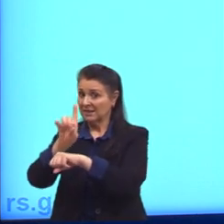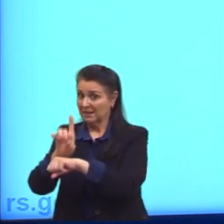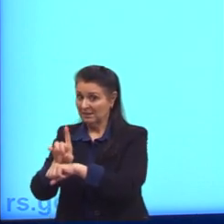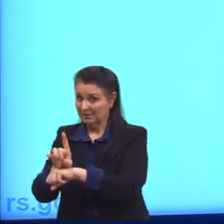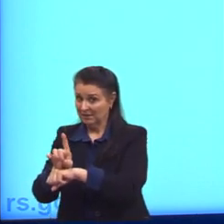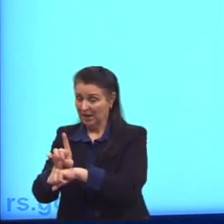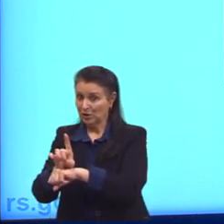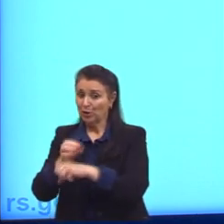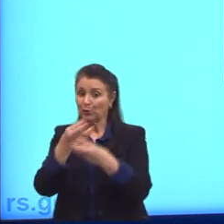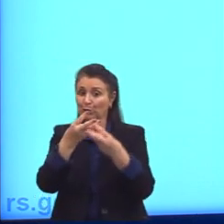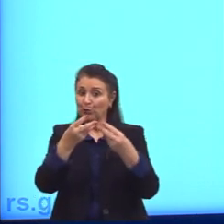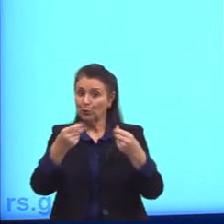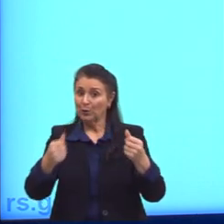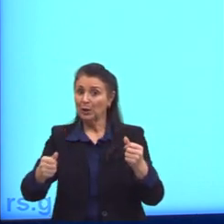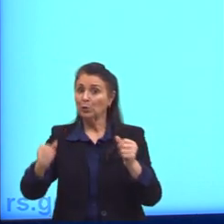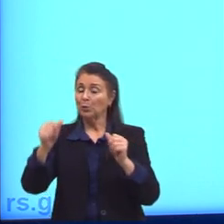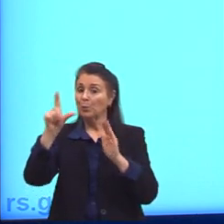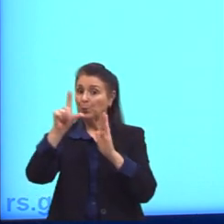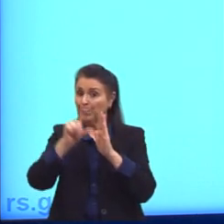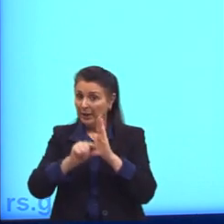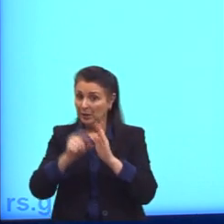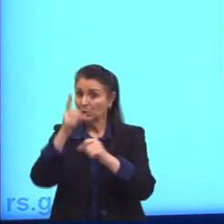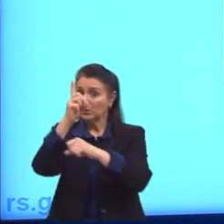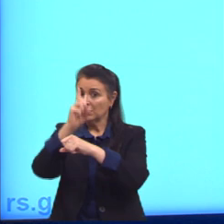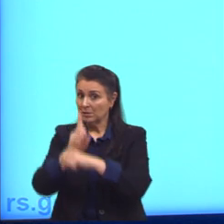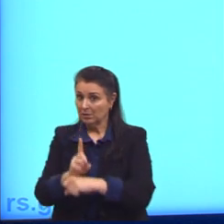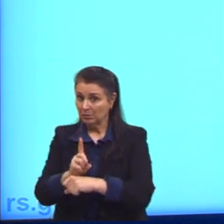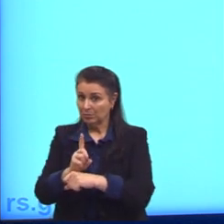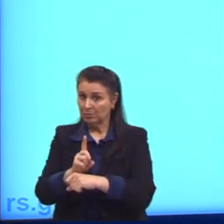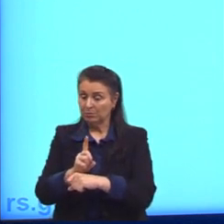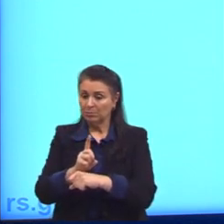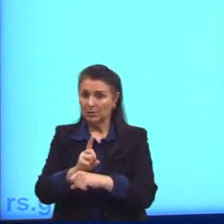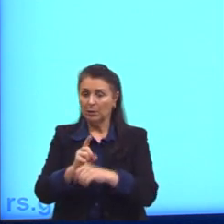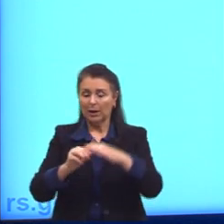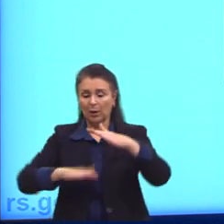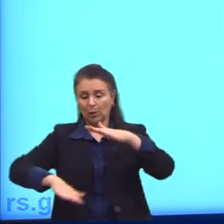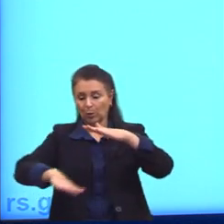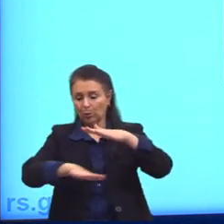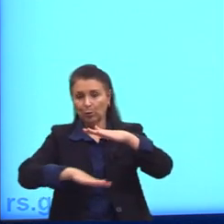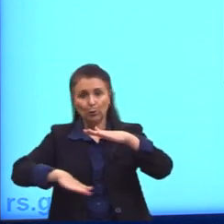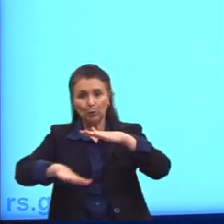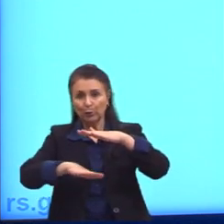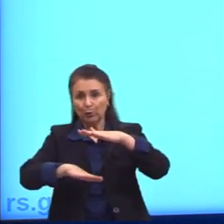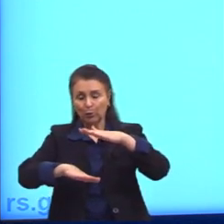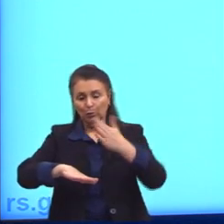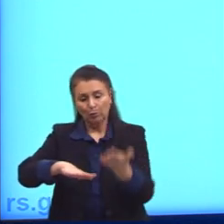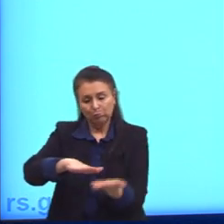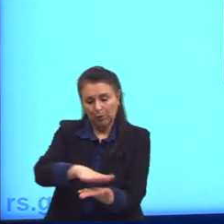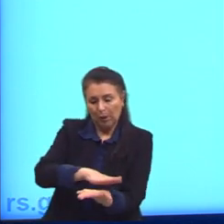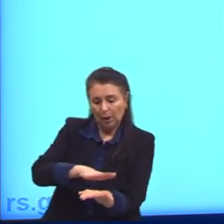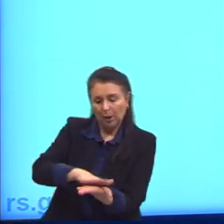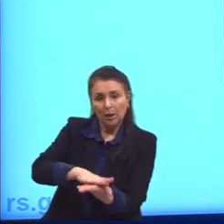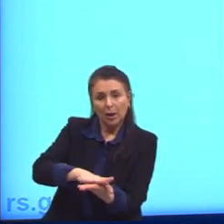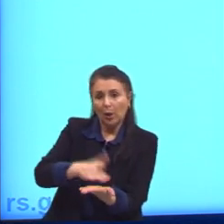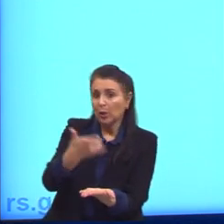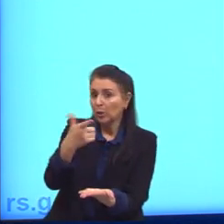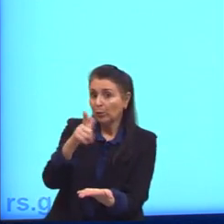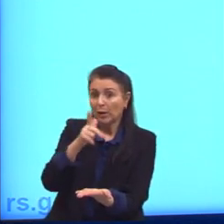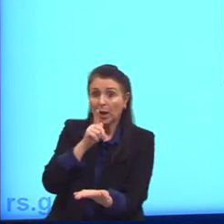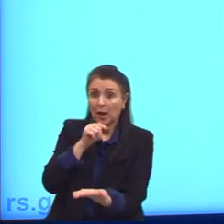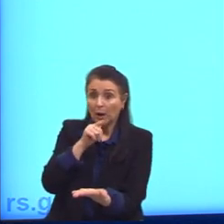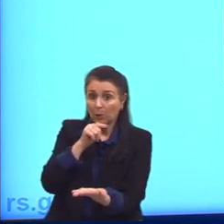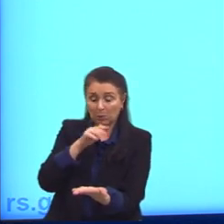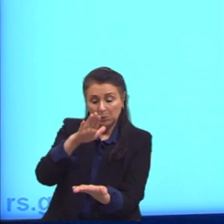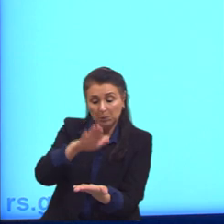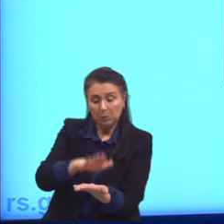no fundo então pensando em uma situação ideal onde a gente não tem água aqui tá entre o cubo aqui na entra essa caixa